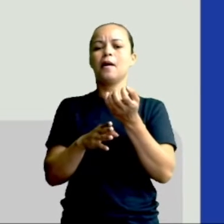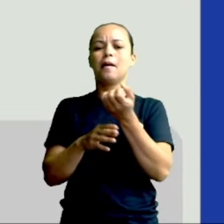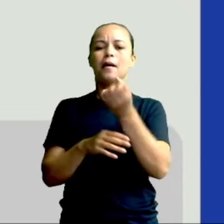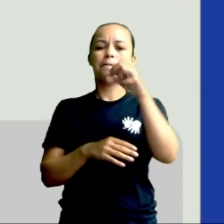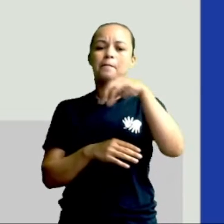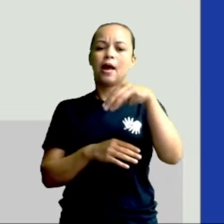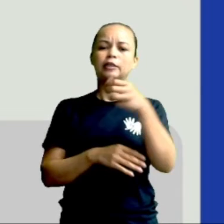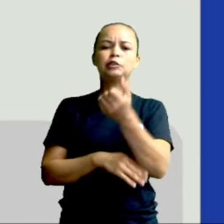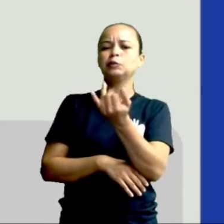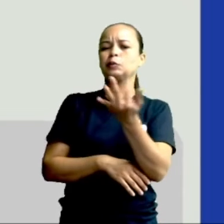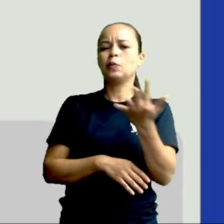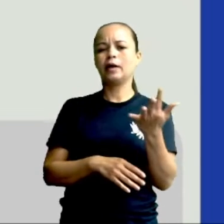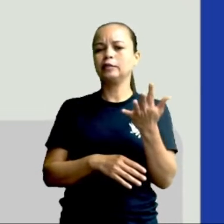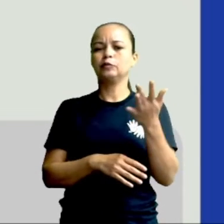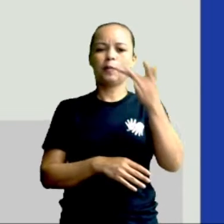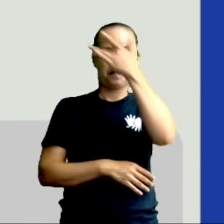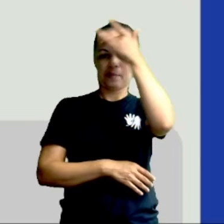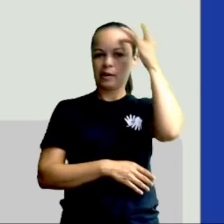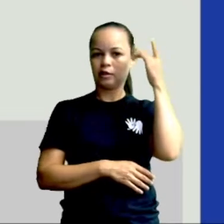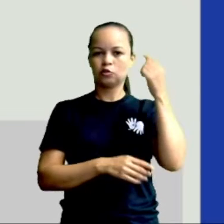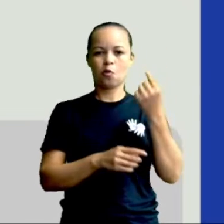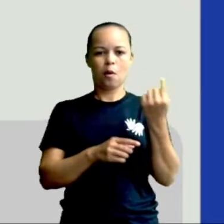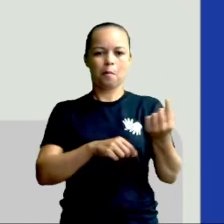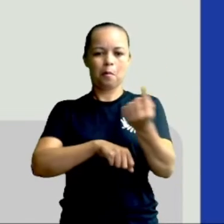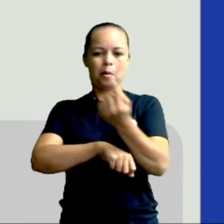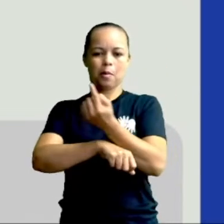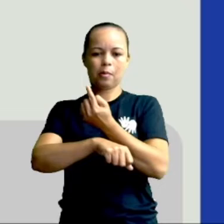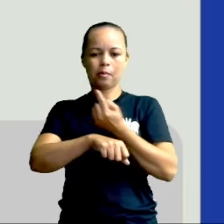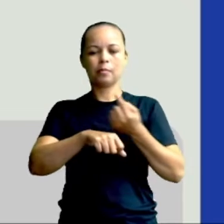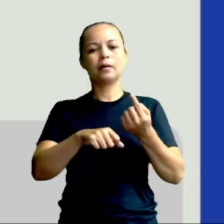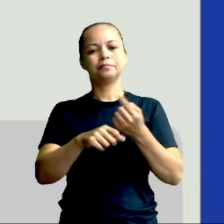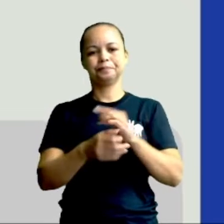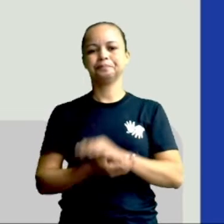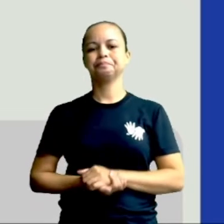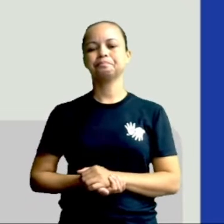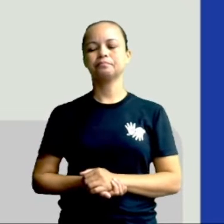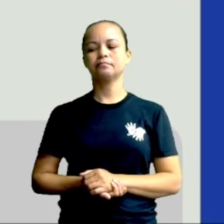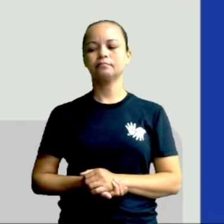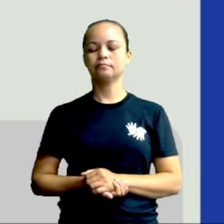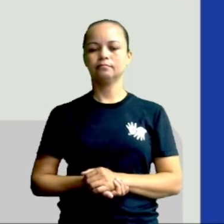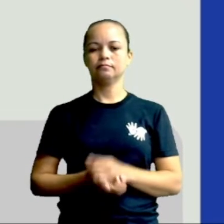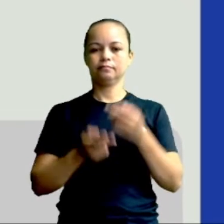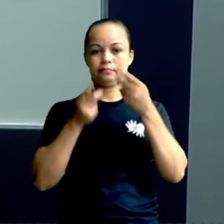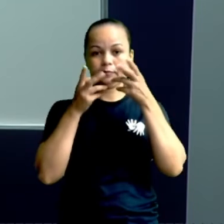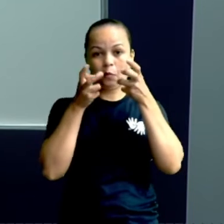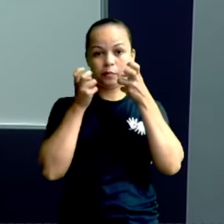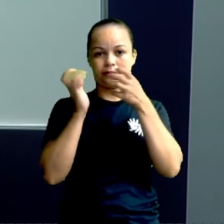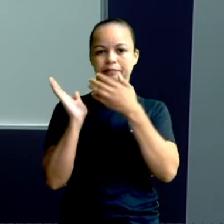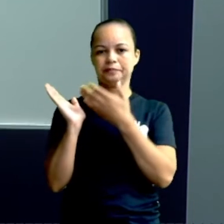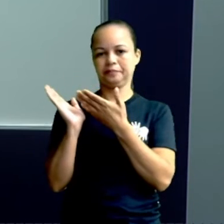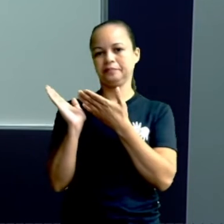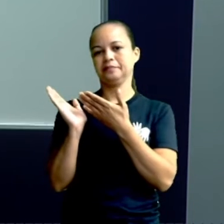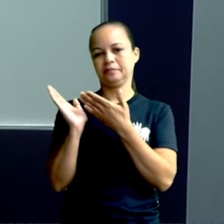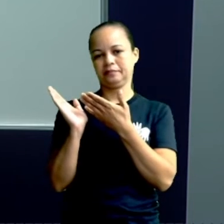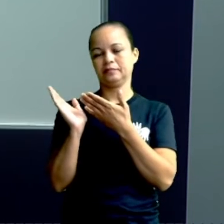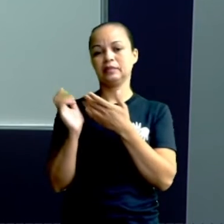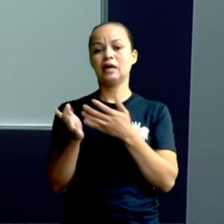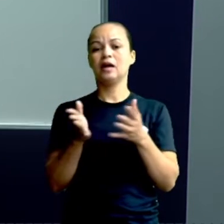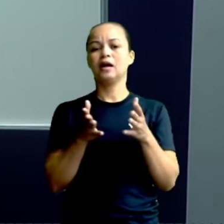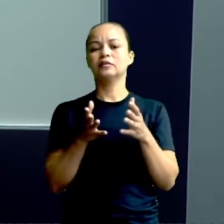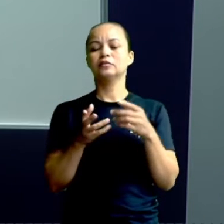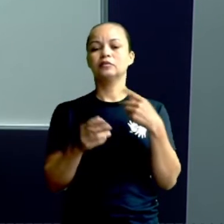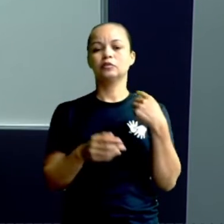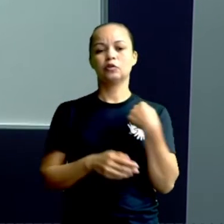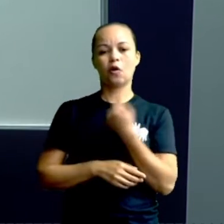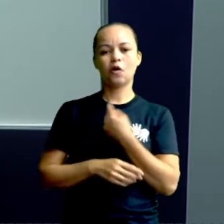essa pessoa percorreu? Então, vamos lá. Olha aqui, ó, nossa